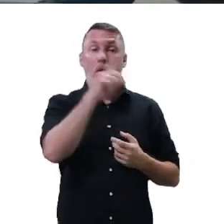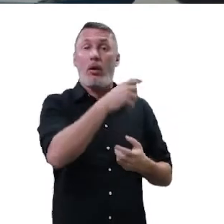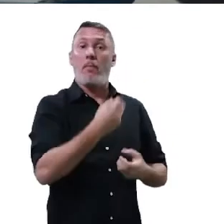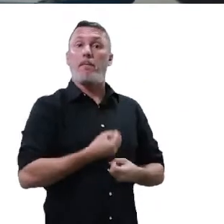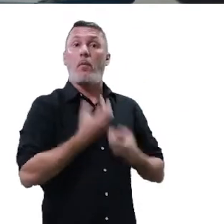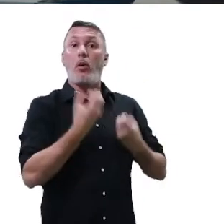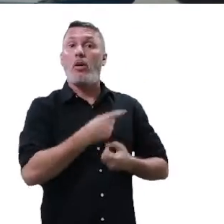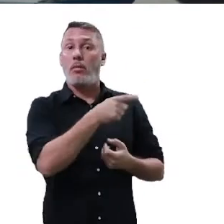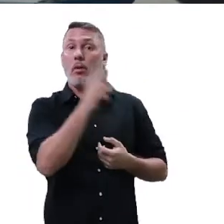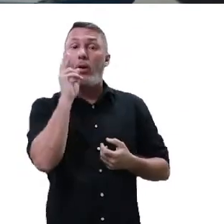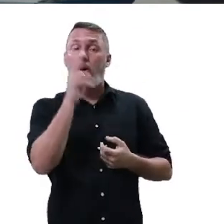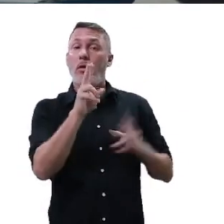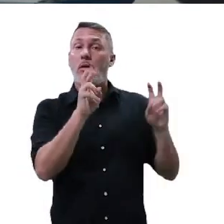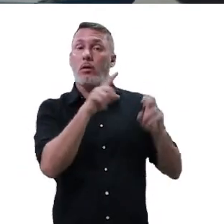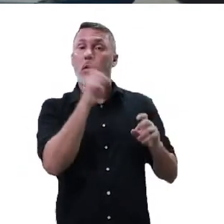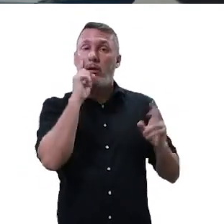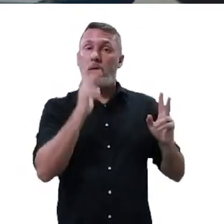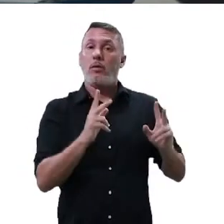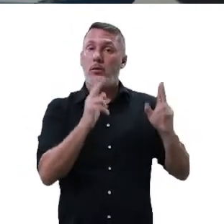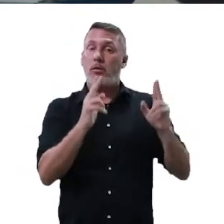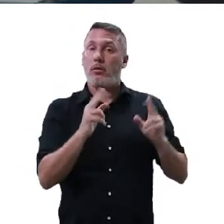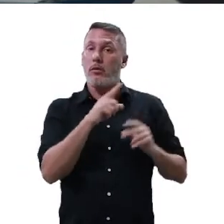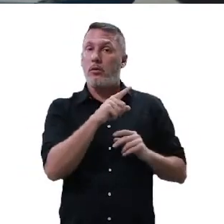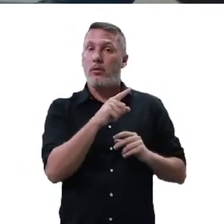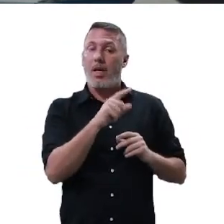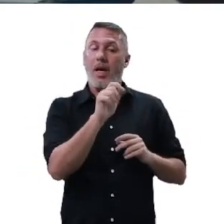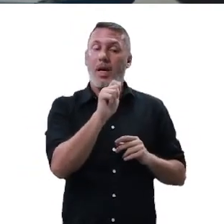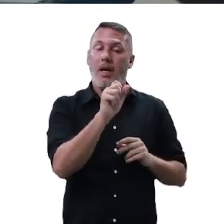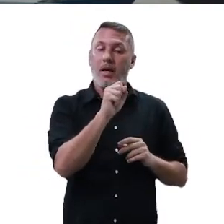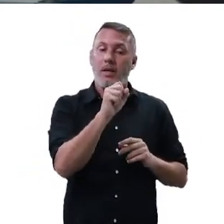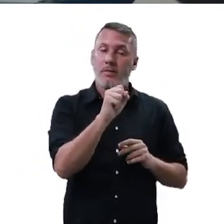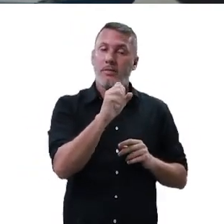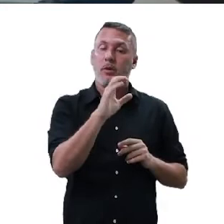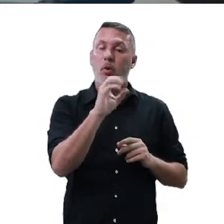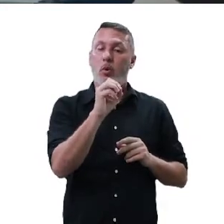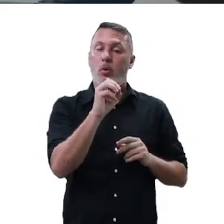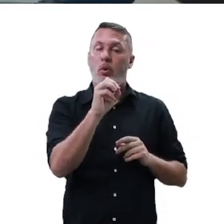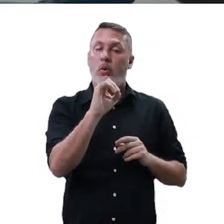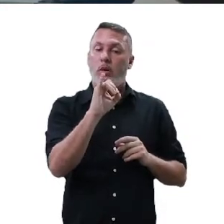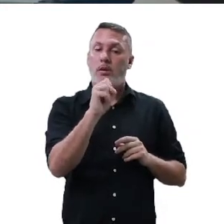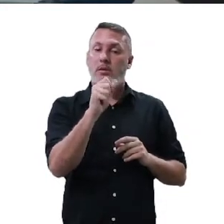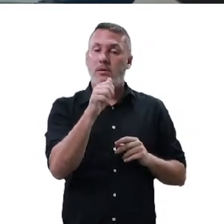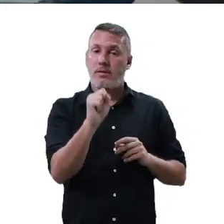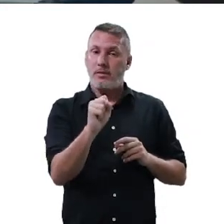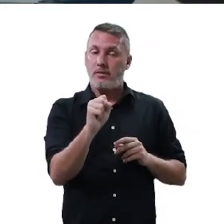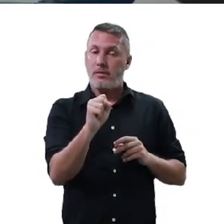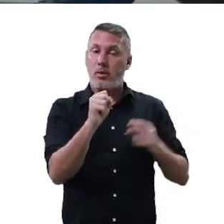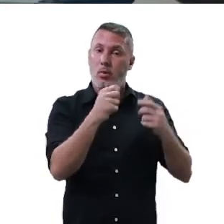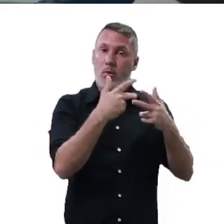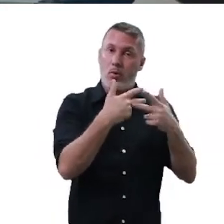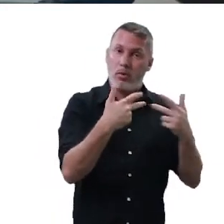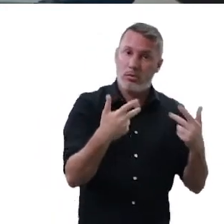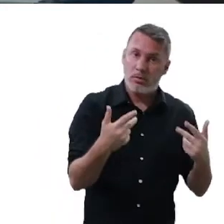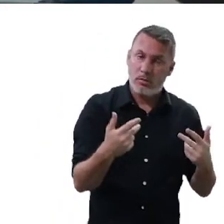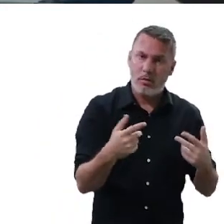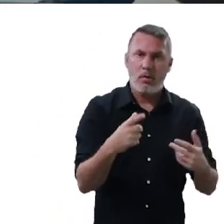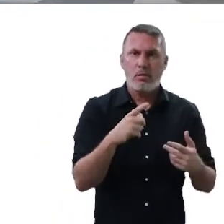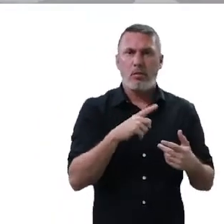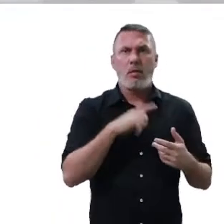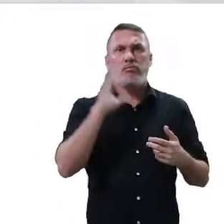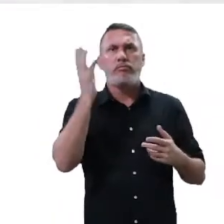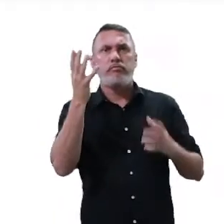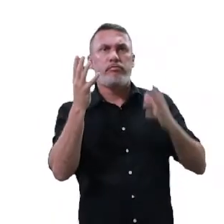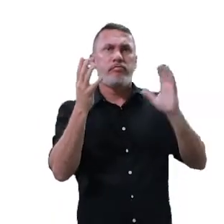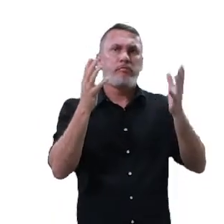olha o poema do Mário Quintana, que está na questão lá em cima. As coisas, é o poema, olha, vamos ler o poema.